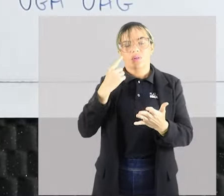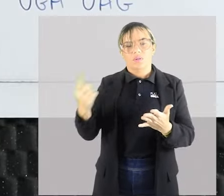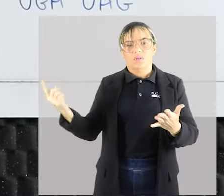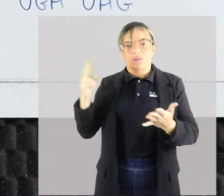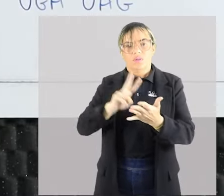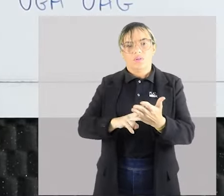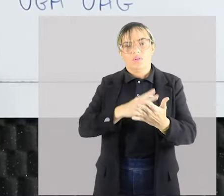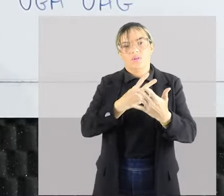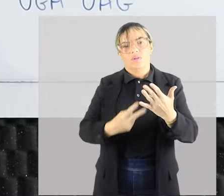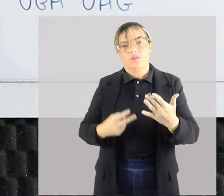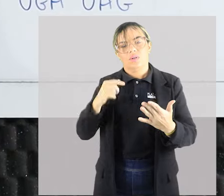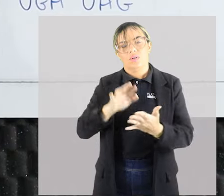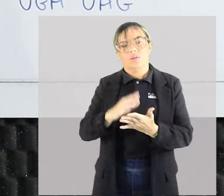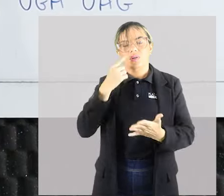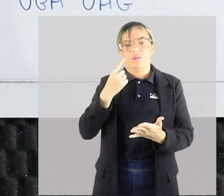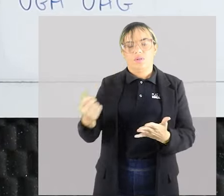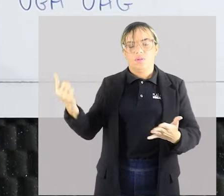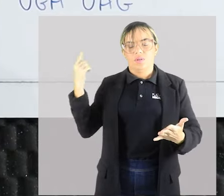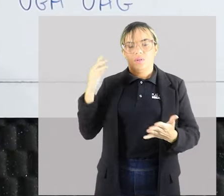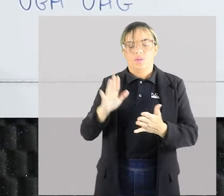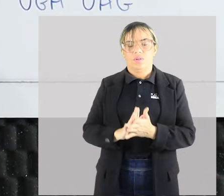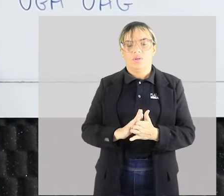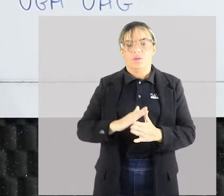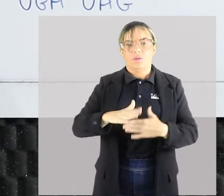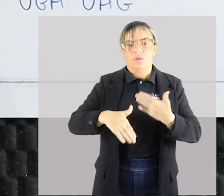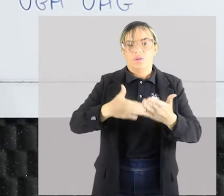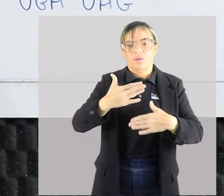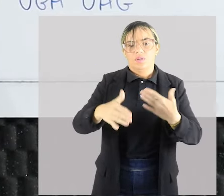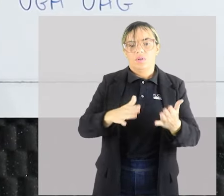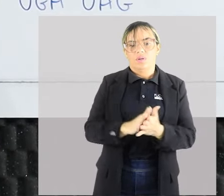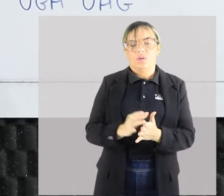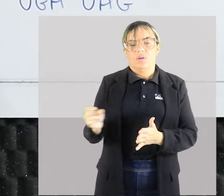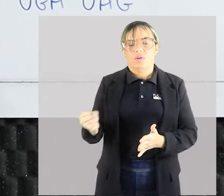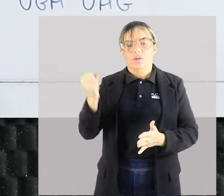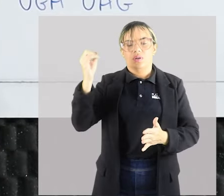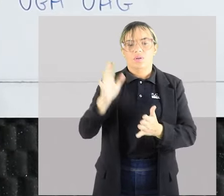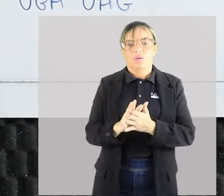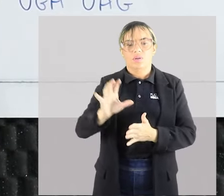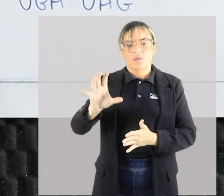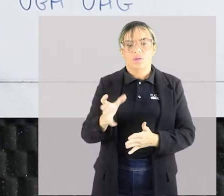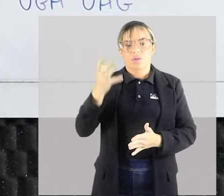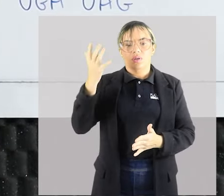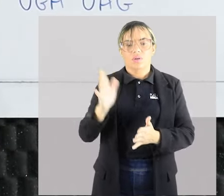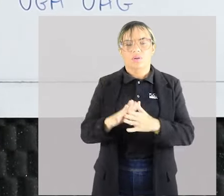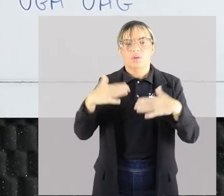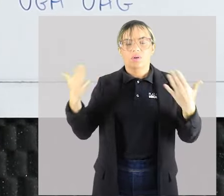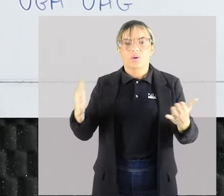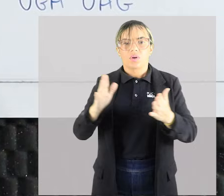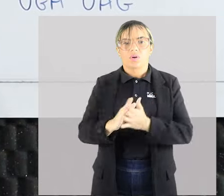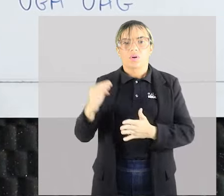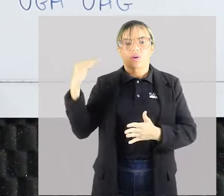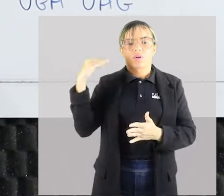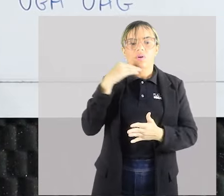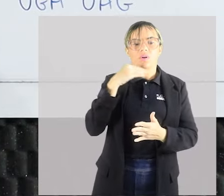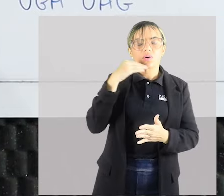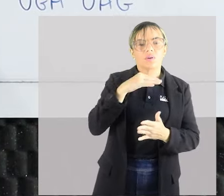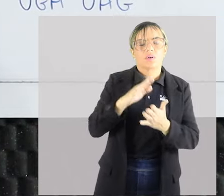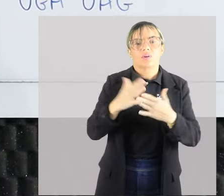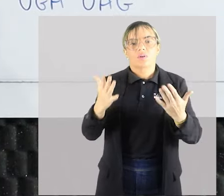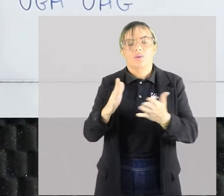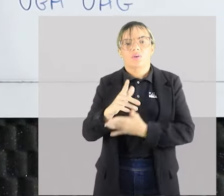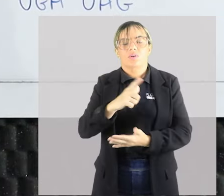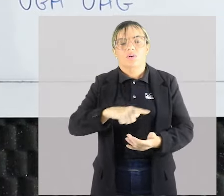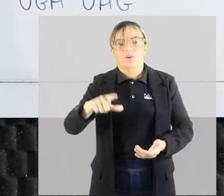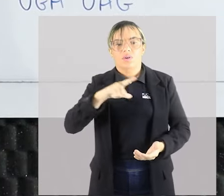entender essa sequência e onde ocorre cada um desses processos ou seja qualquer defeito que você tiver no